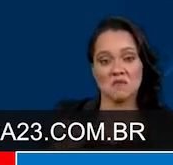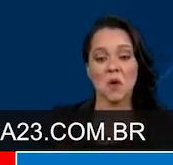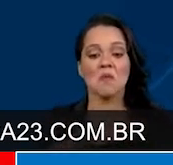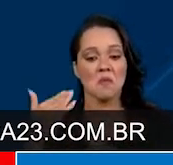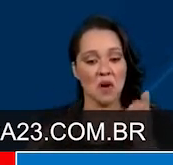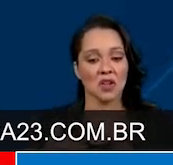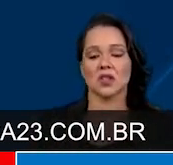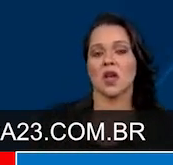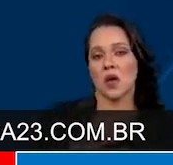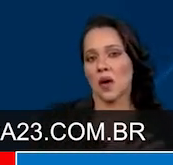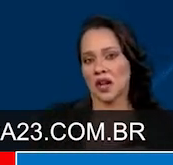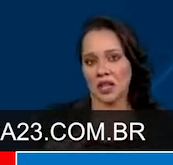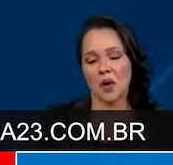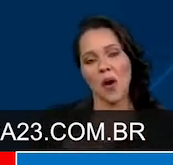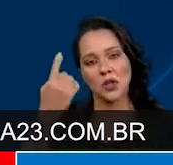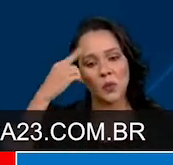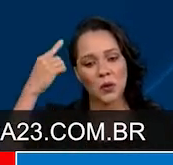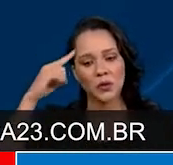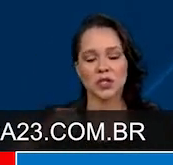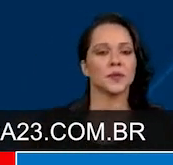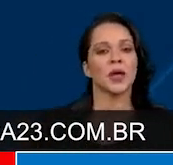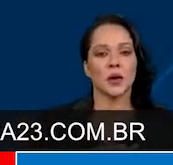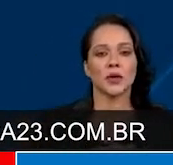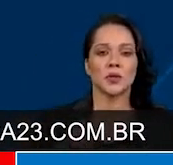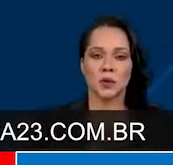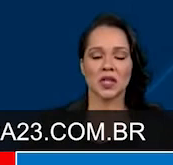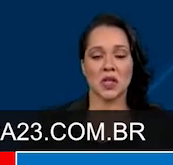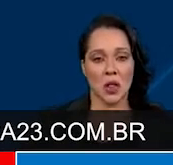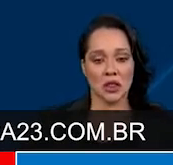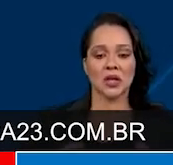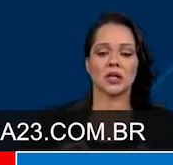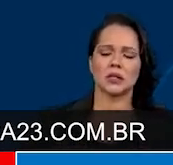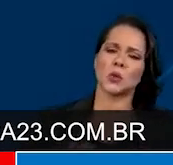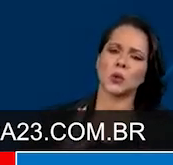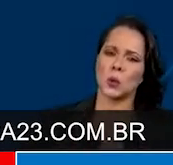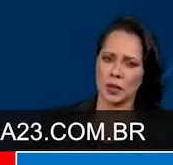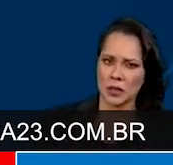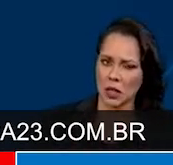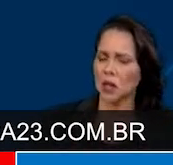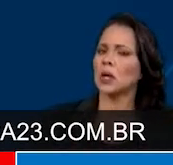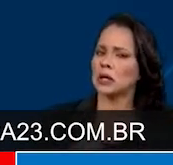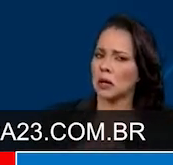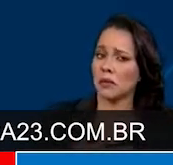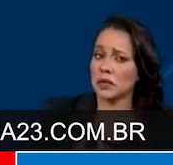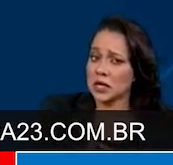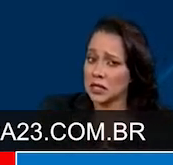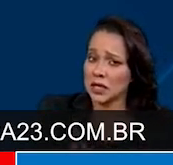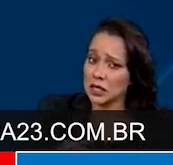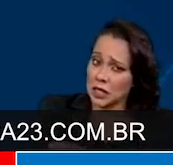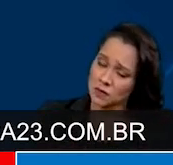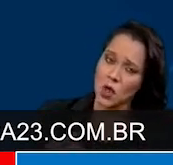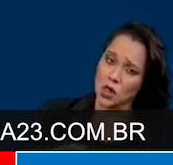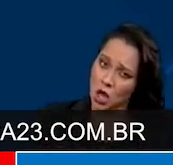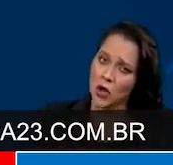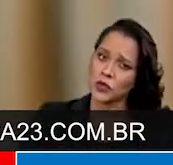cerca de 44 por dia. O Instituto Nacional do Câncer estima que este ano devem surgir 66 mil